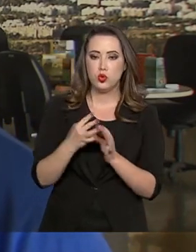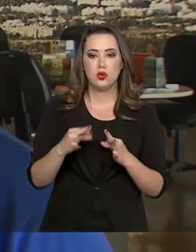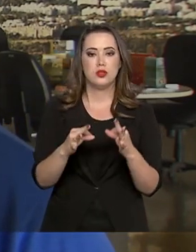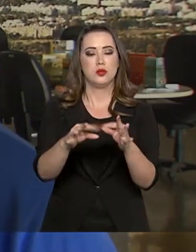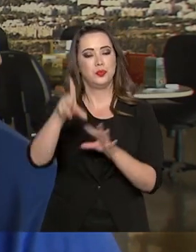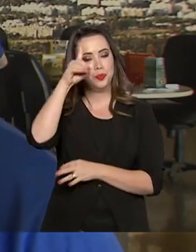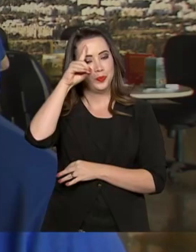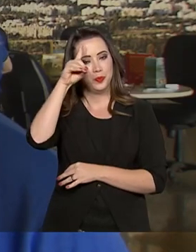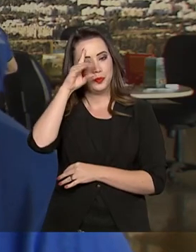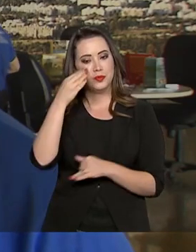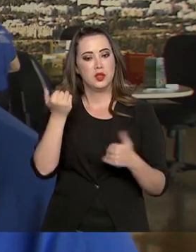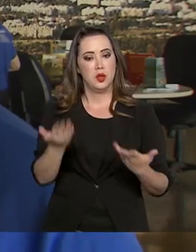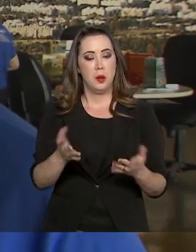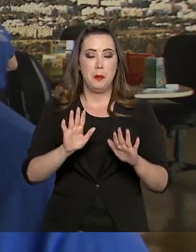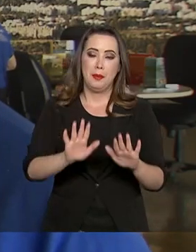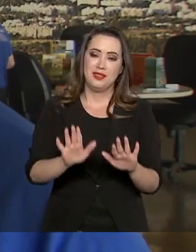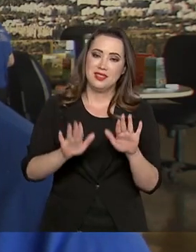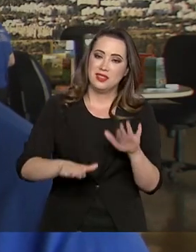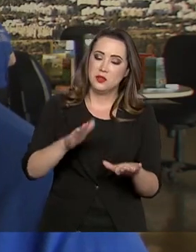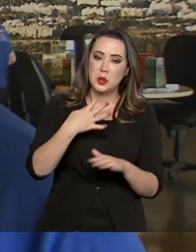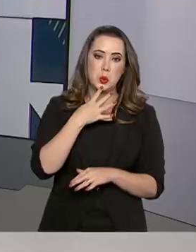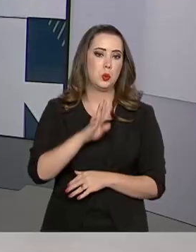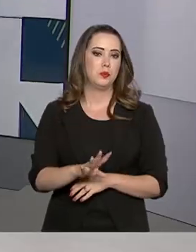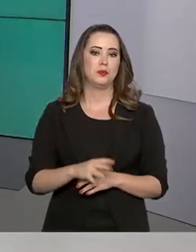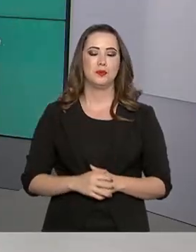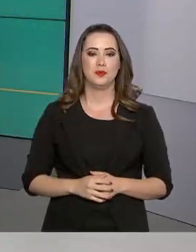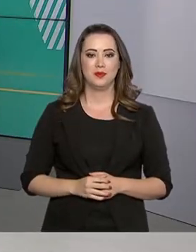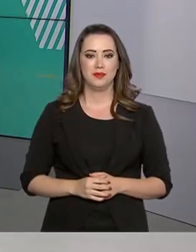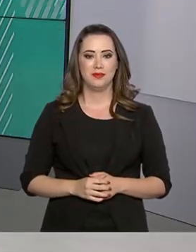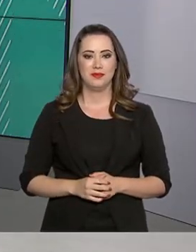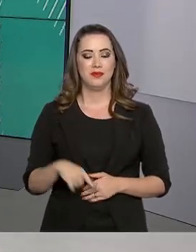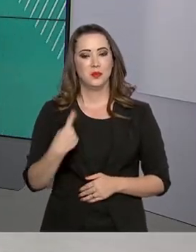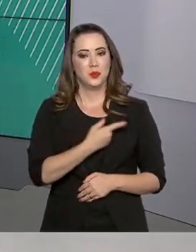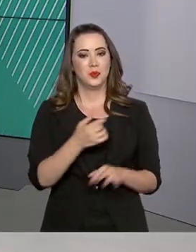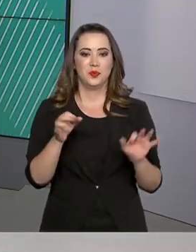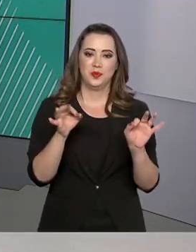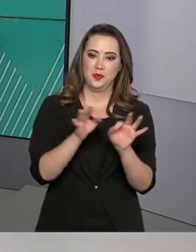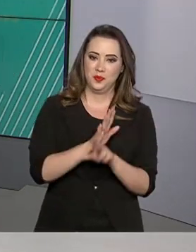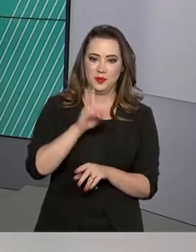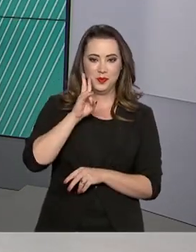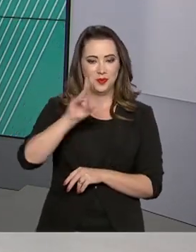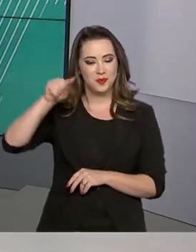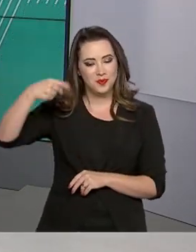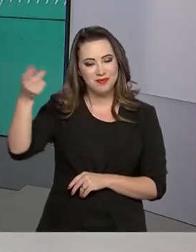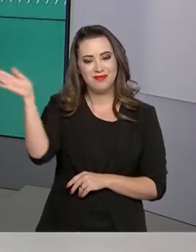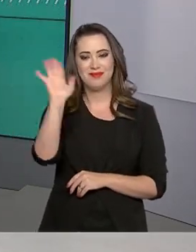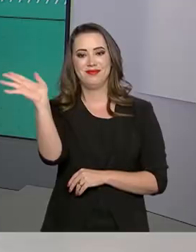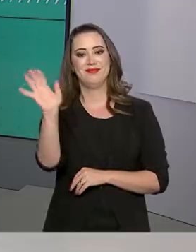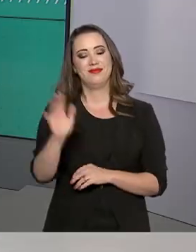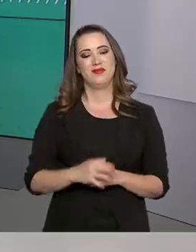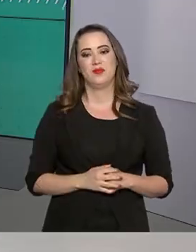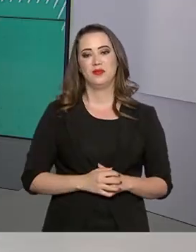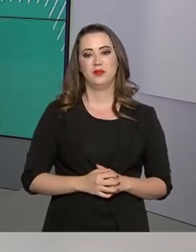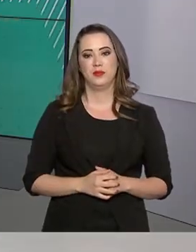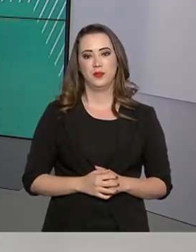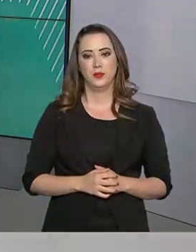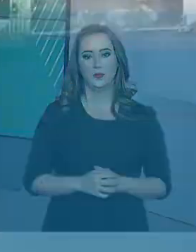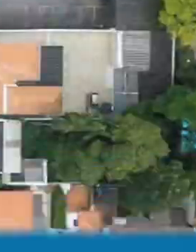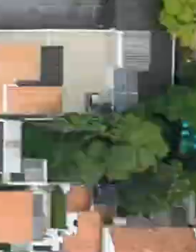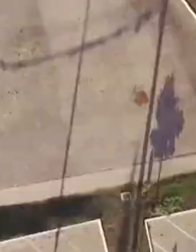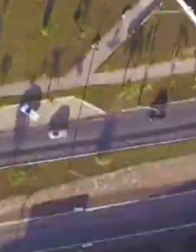seu dia a dia, só que por vezes ela não conhece. A gente fica por aqui. Nos vemos na próxima edição. Até lá!